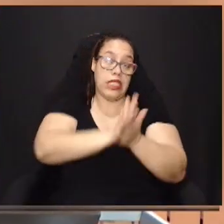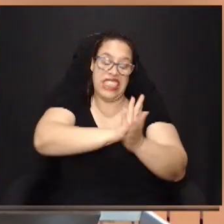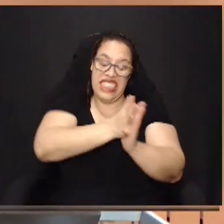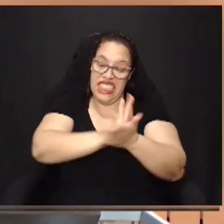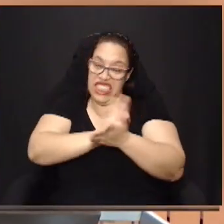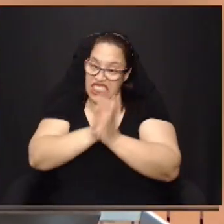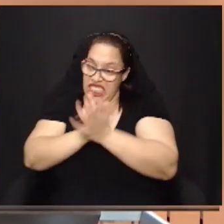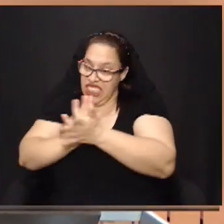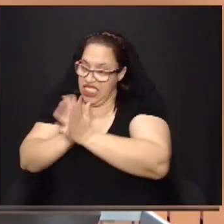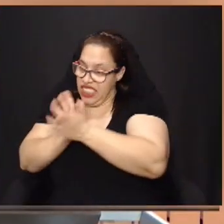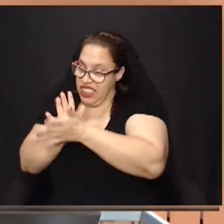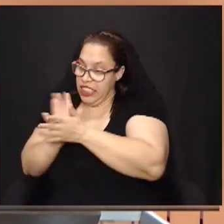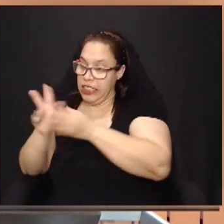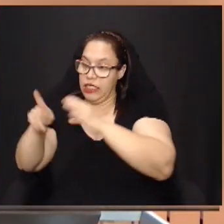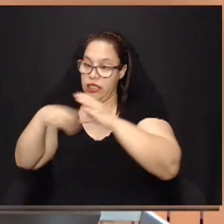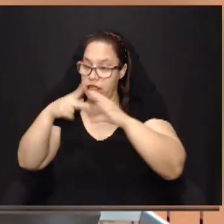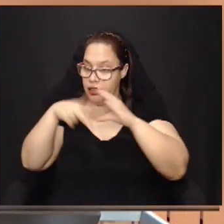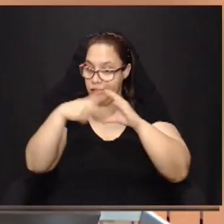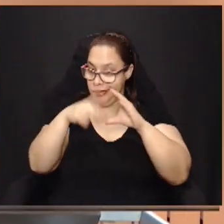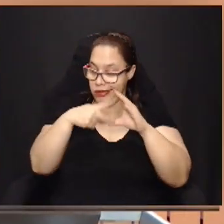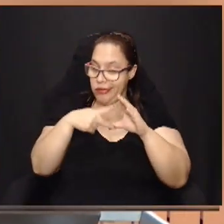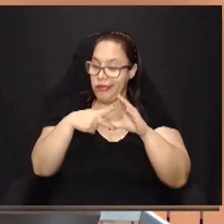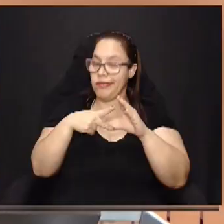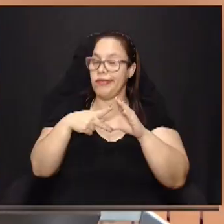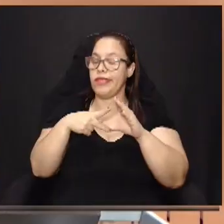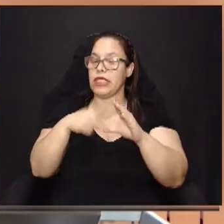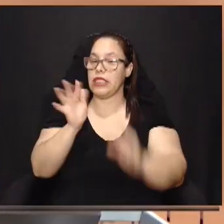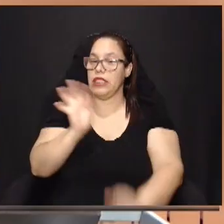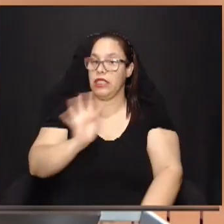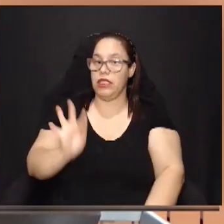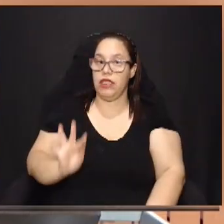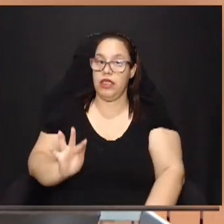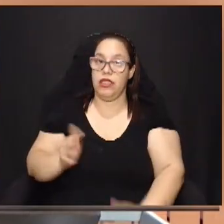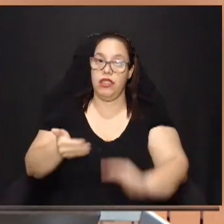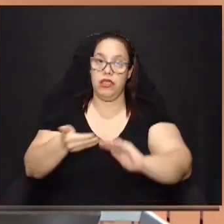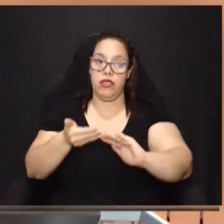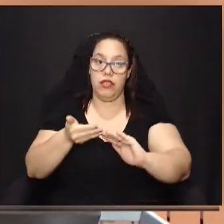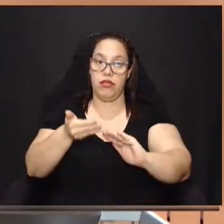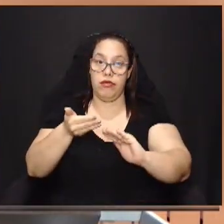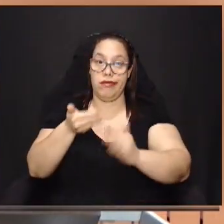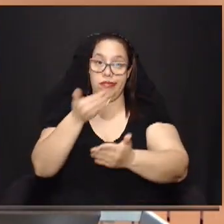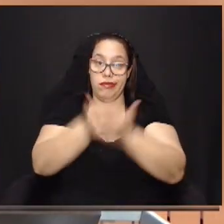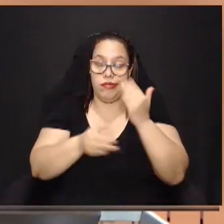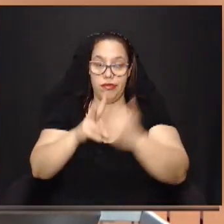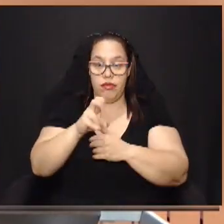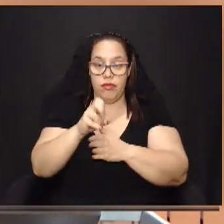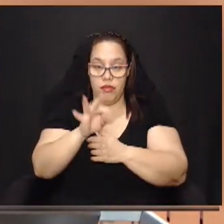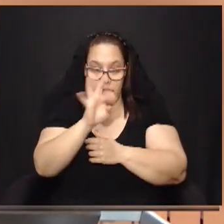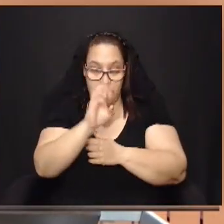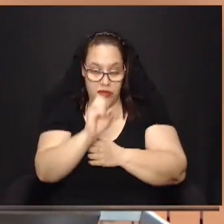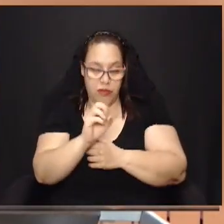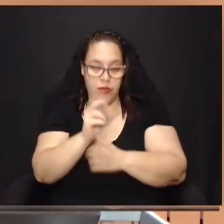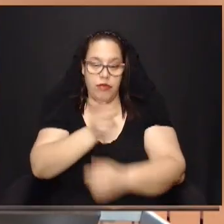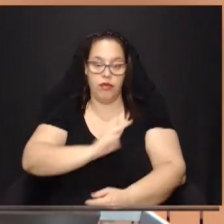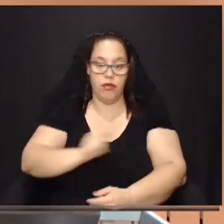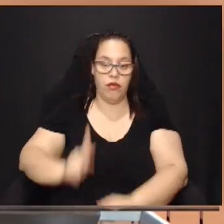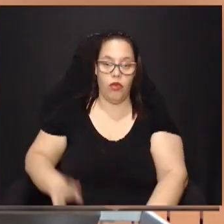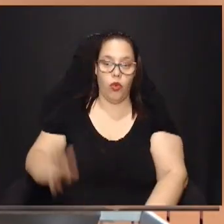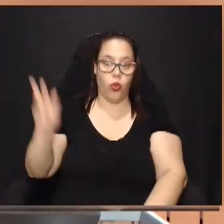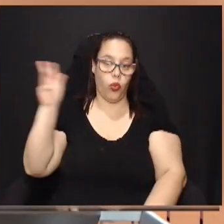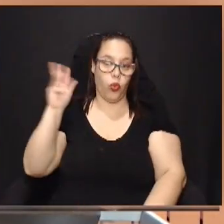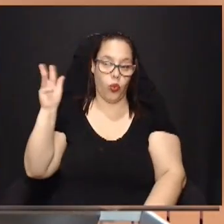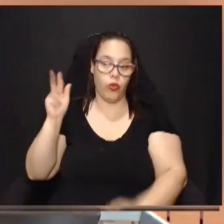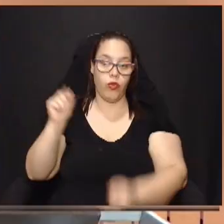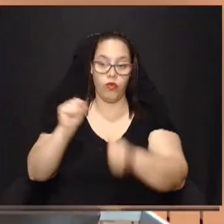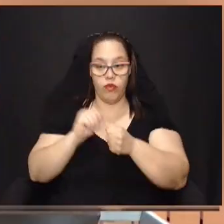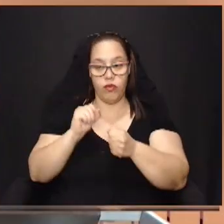Federal, que inclusive o Congresso Inimigo do Povo derrubou os vetos que o presidente Lula tinha feito, e um